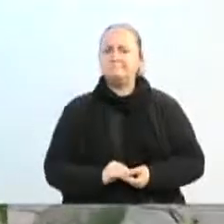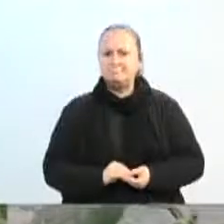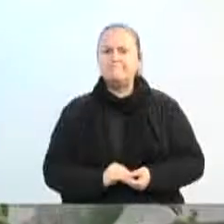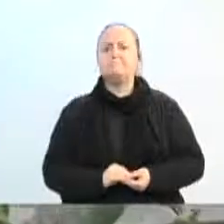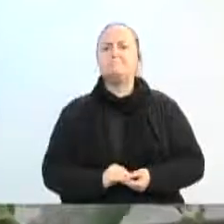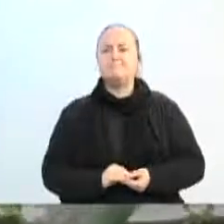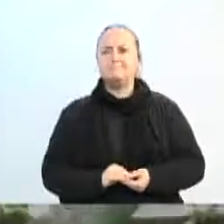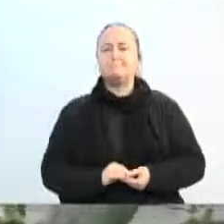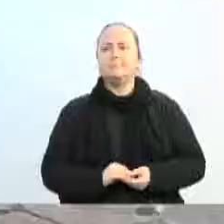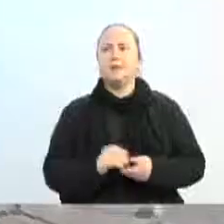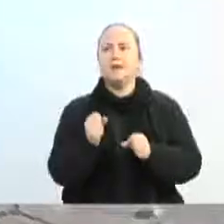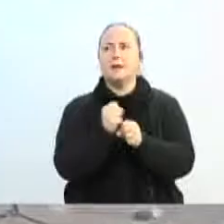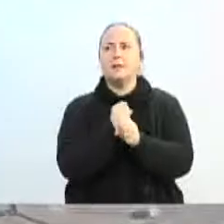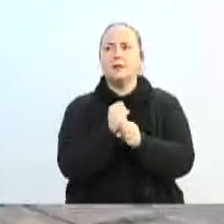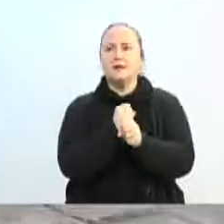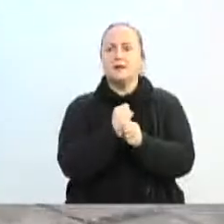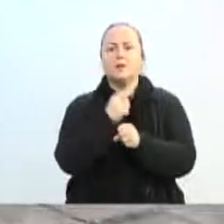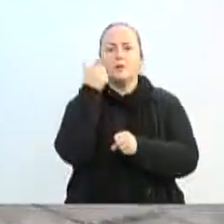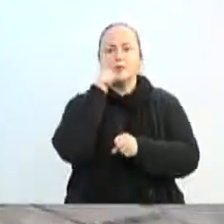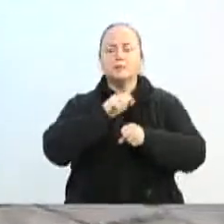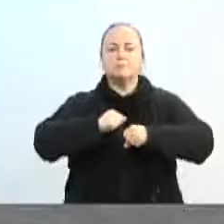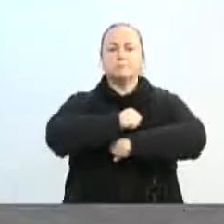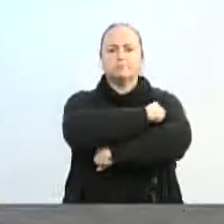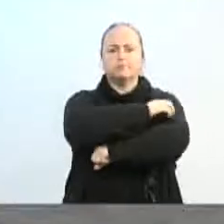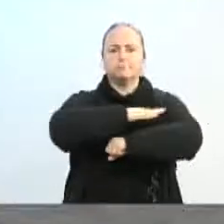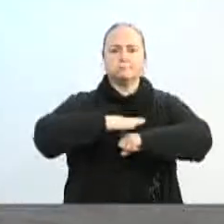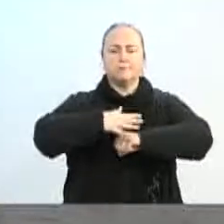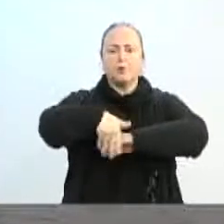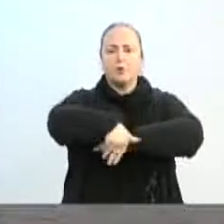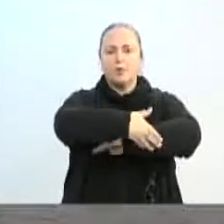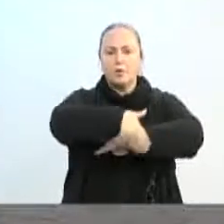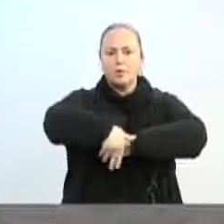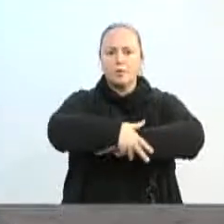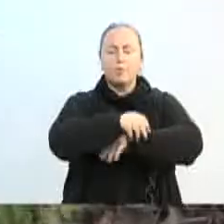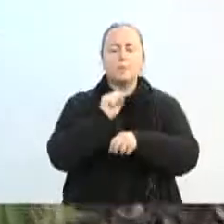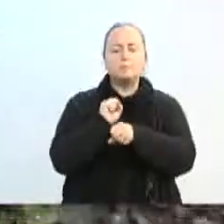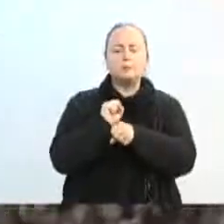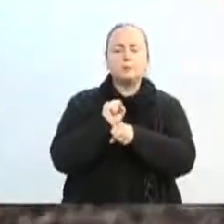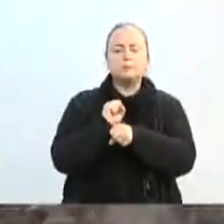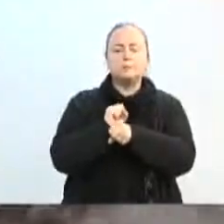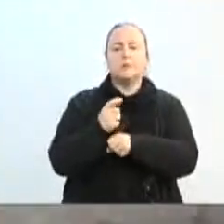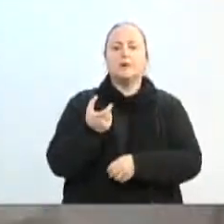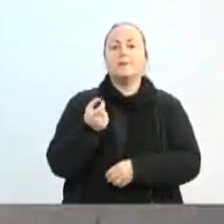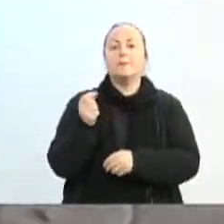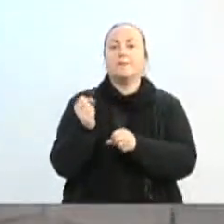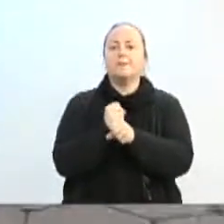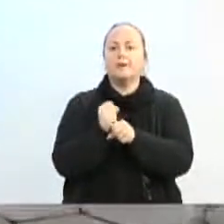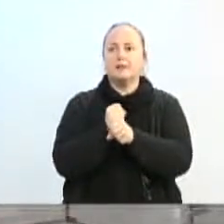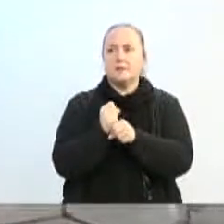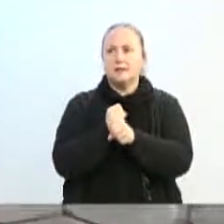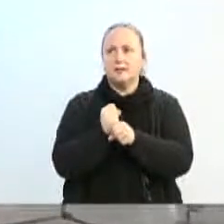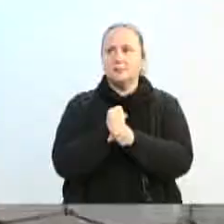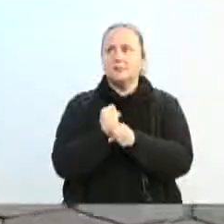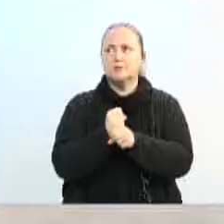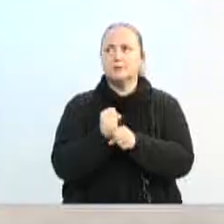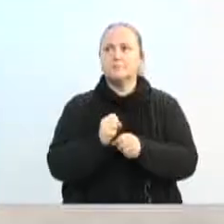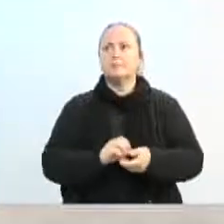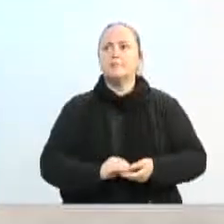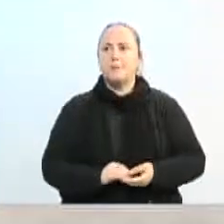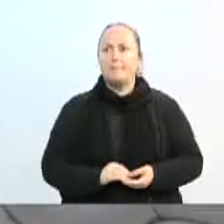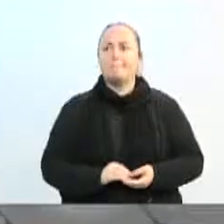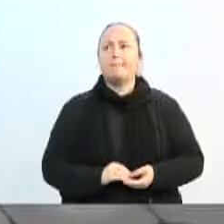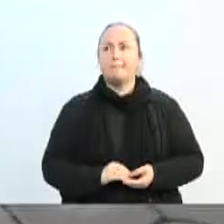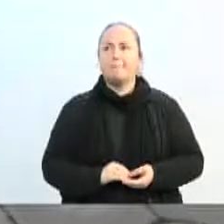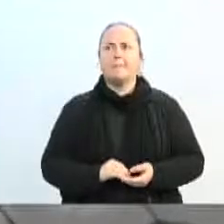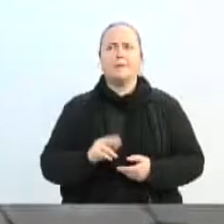alguns anos nós conseguimos a pavimentação dessa rua eles aguardavam há mais de 20 anos a e foi uma grande